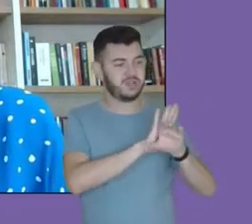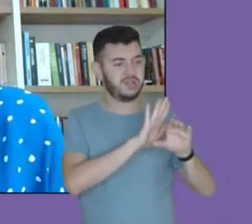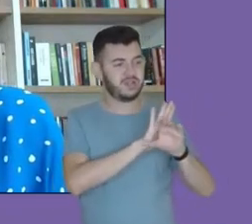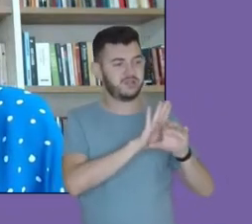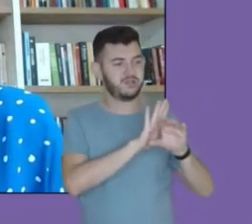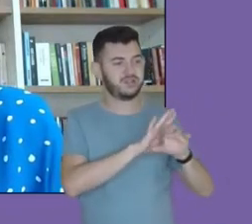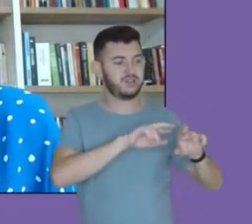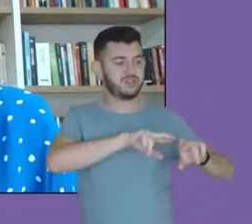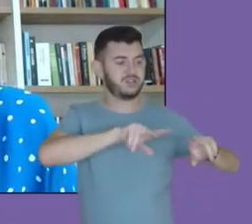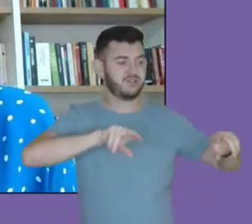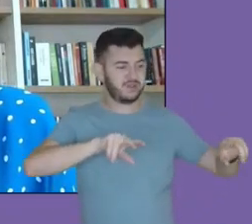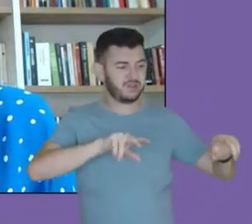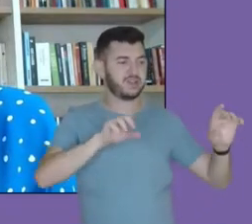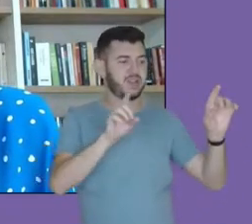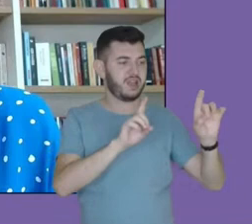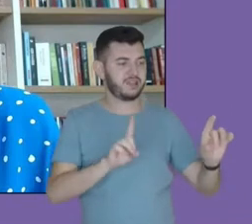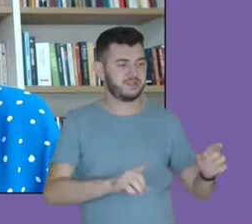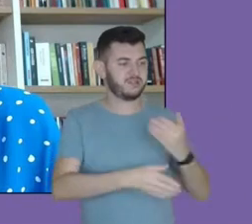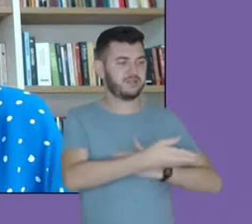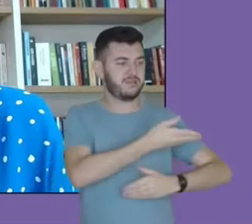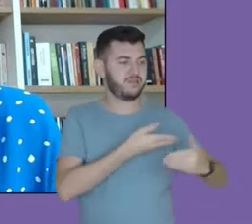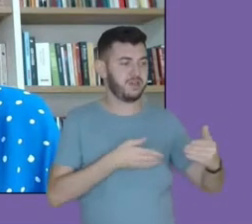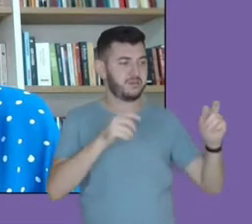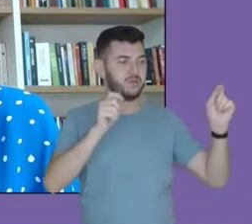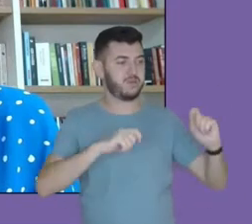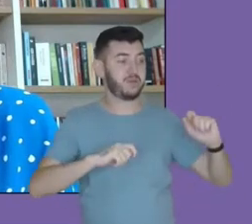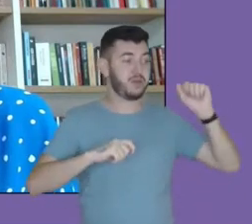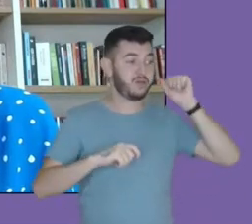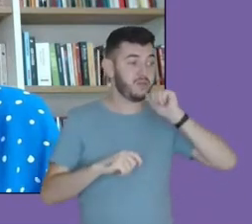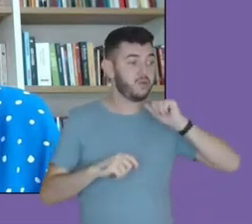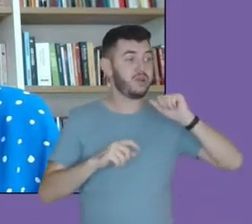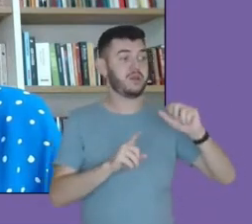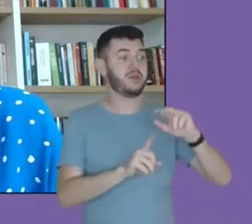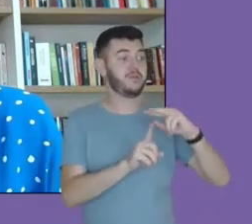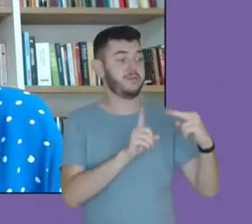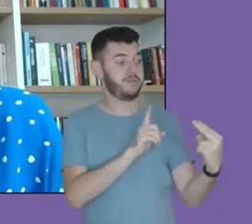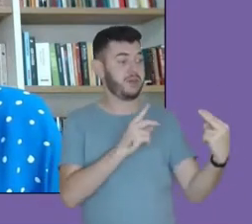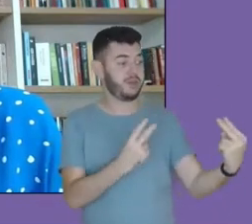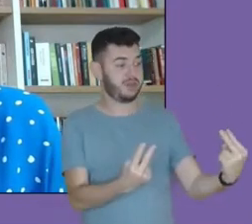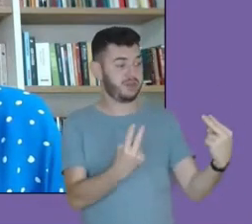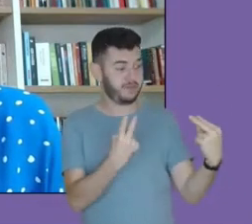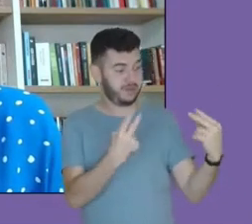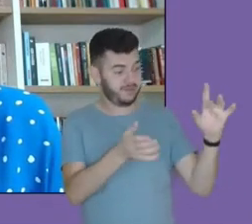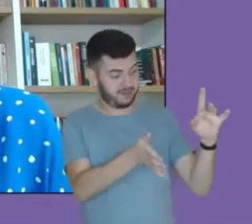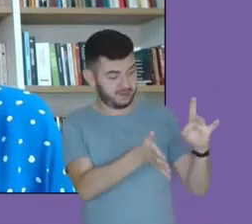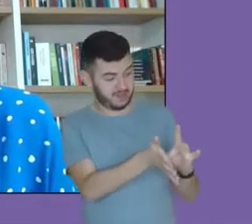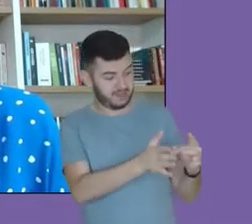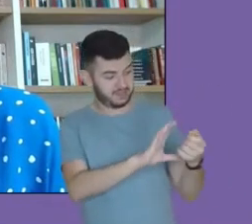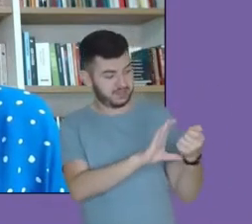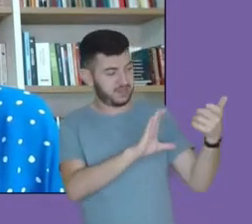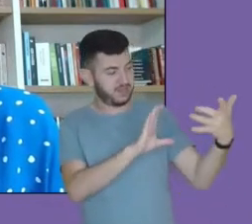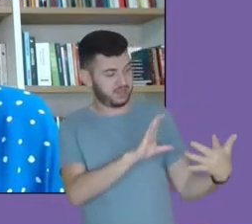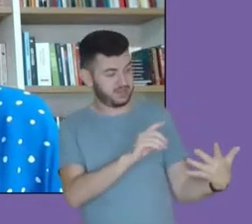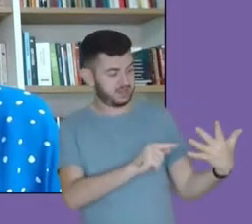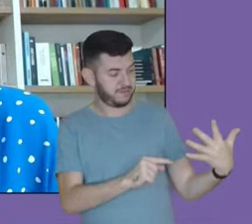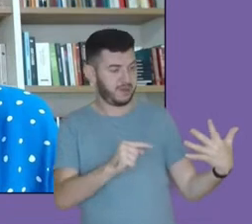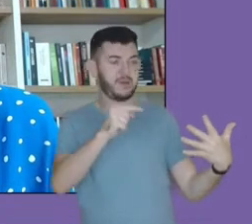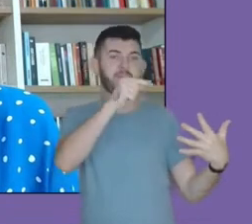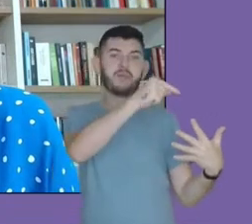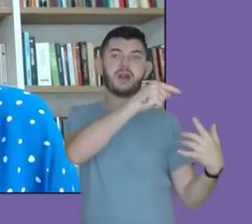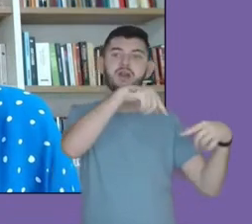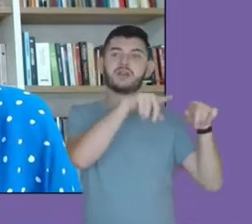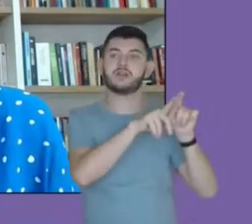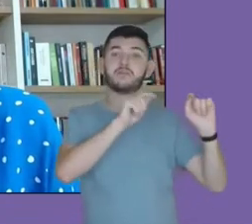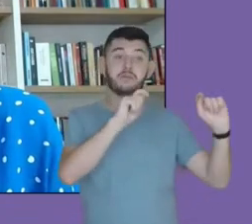ser percebida e se perceber como uma pessoa com múltiplas características e